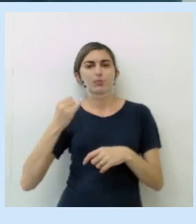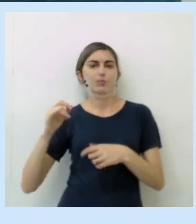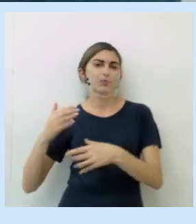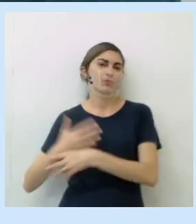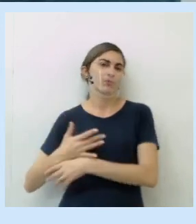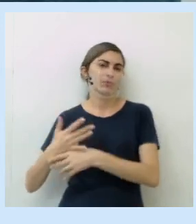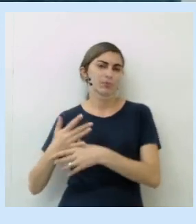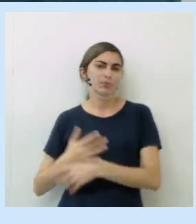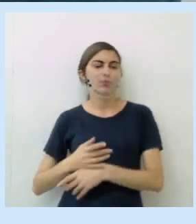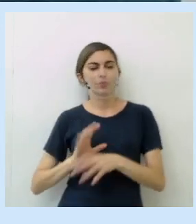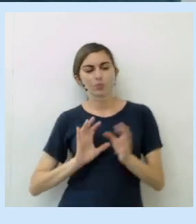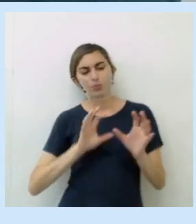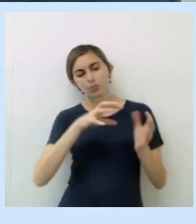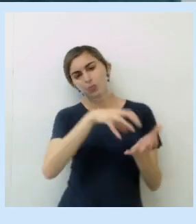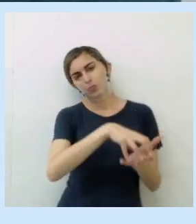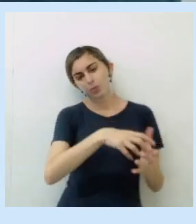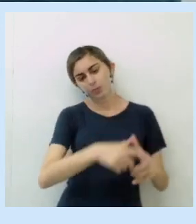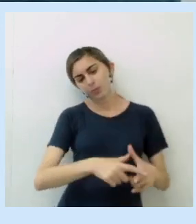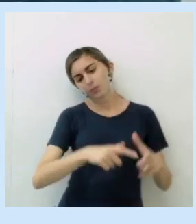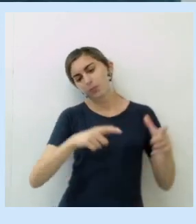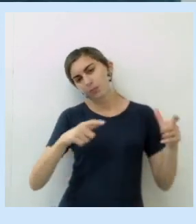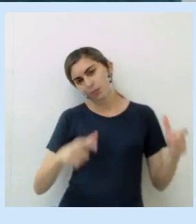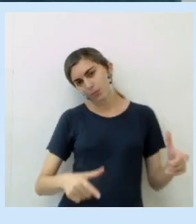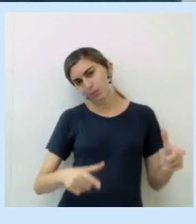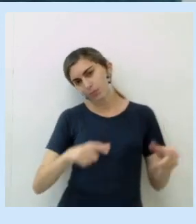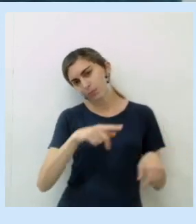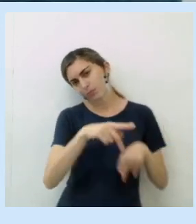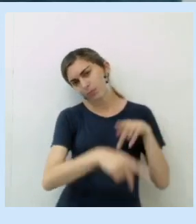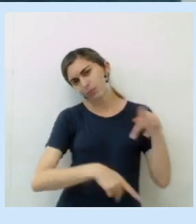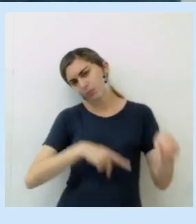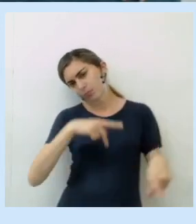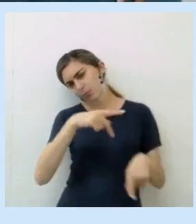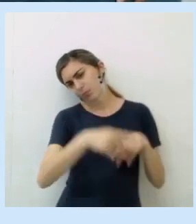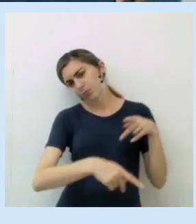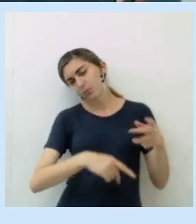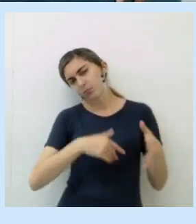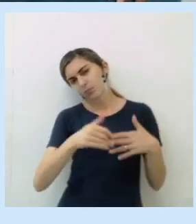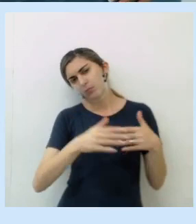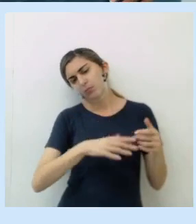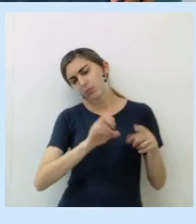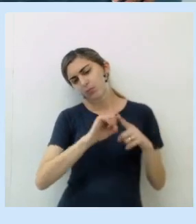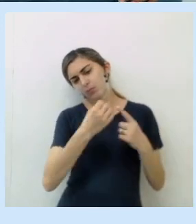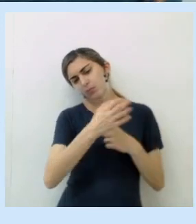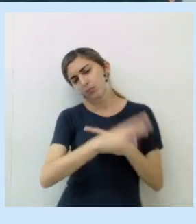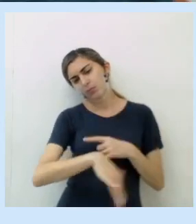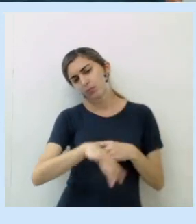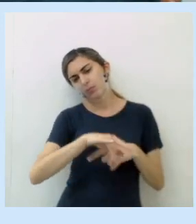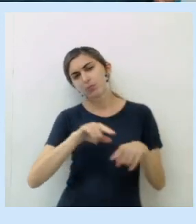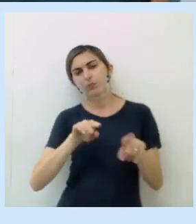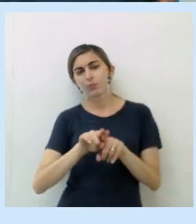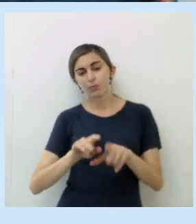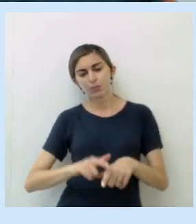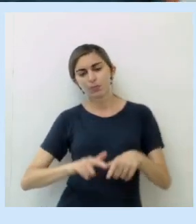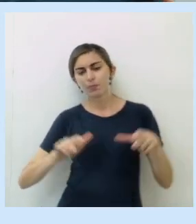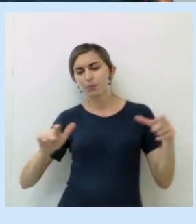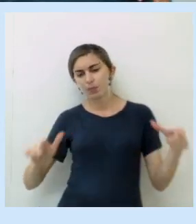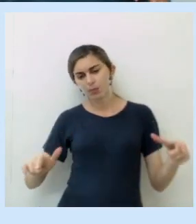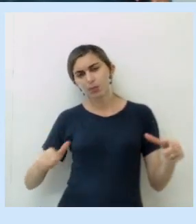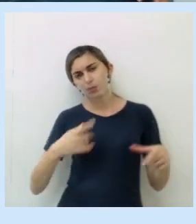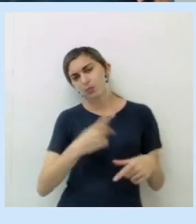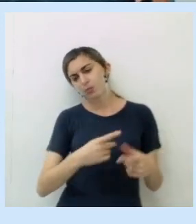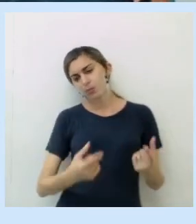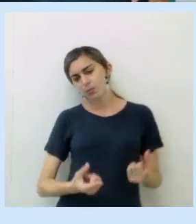cidade, concentravam a maioria da população de qualquer sociedade e também a maior parte das